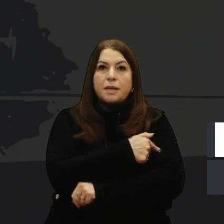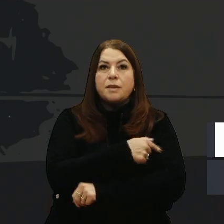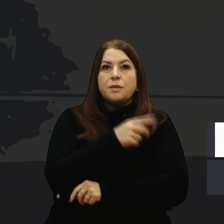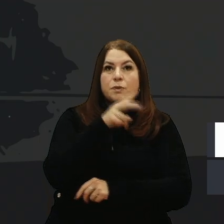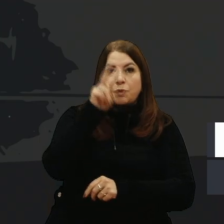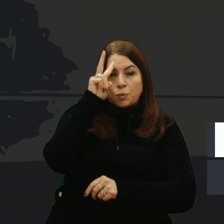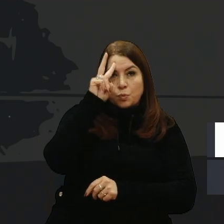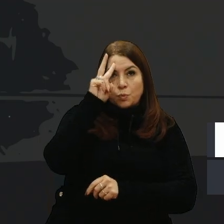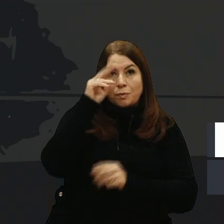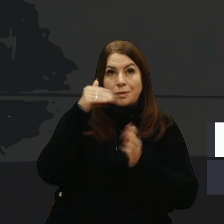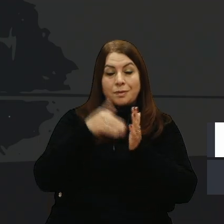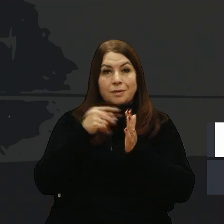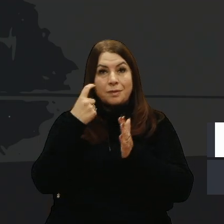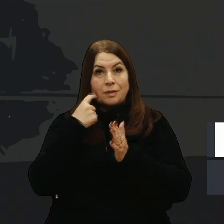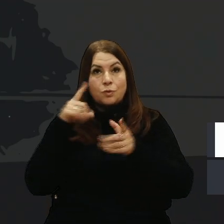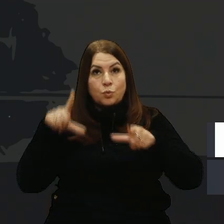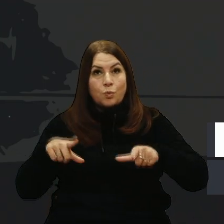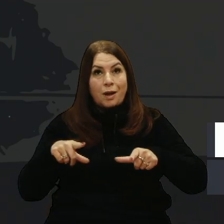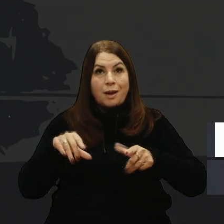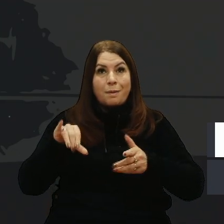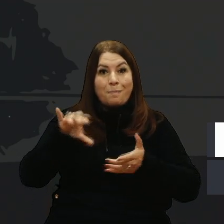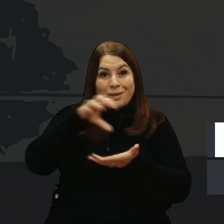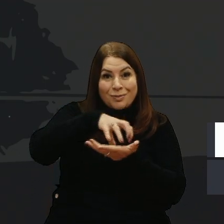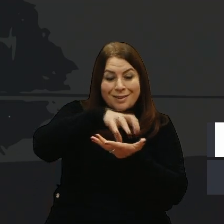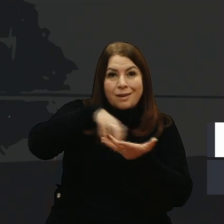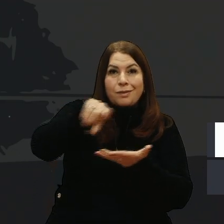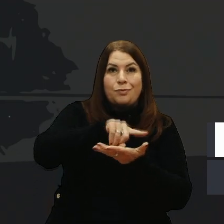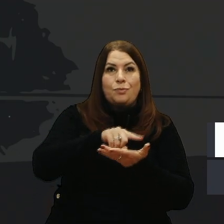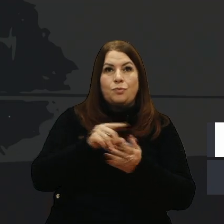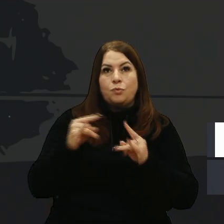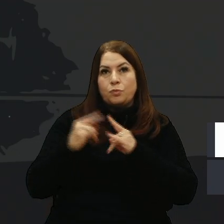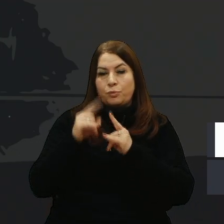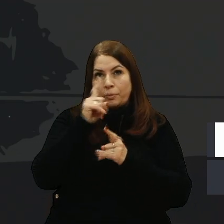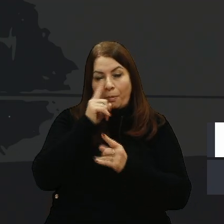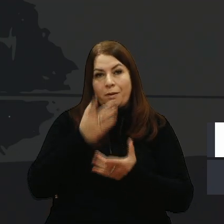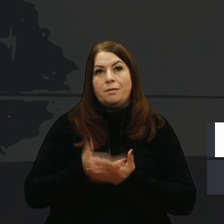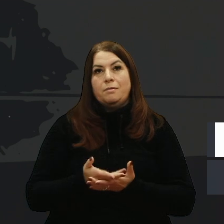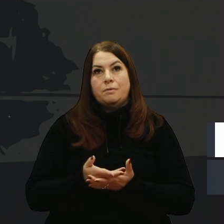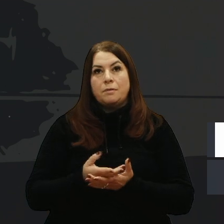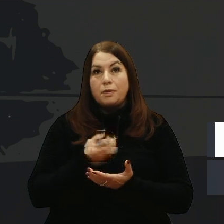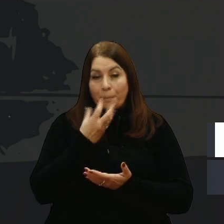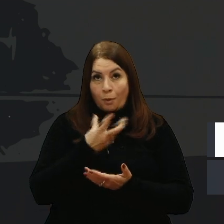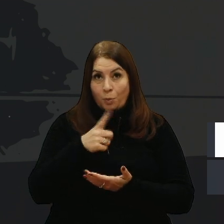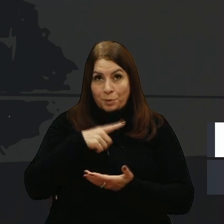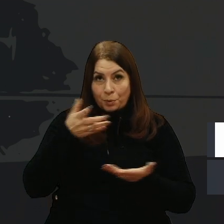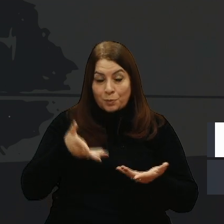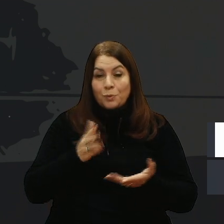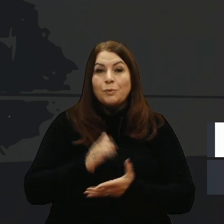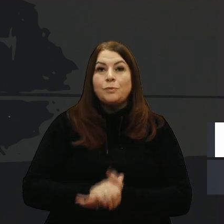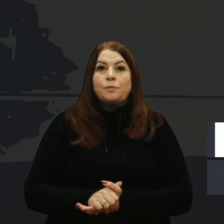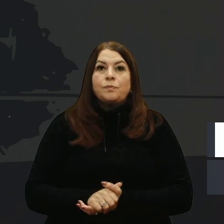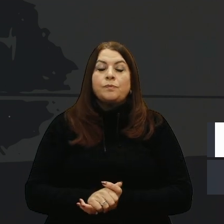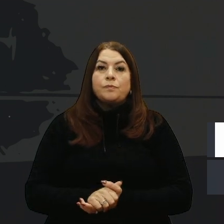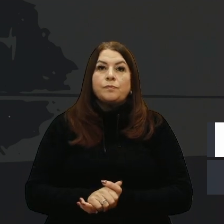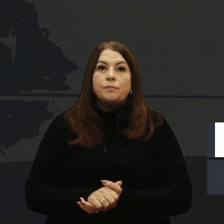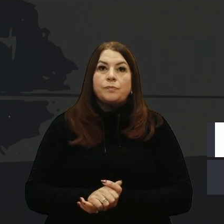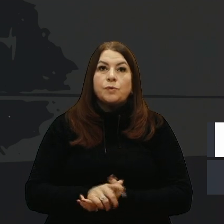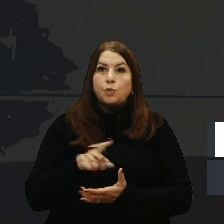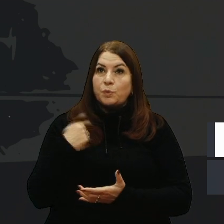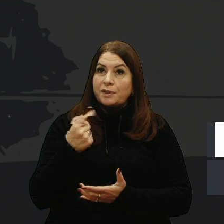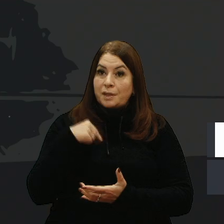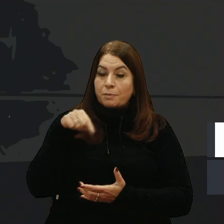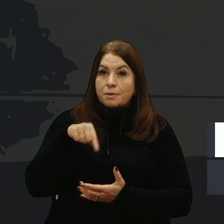ponto central, clube de mães. Que bom que nós temos hoje, enquanto nós